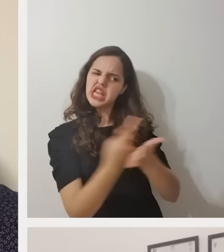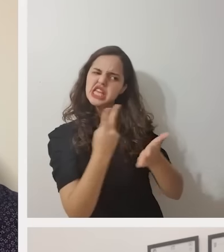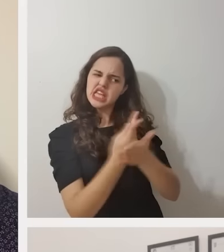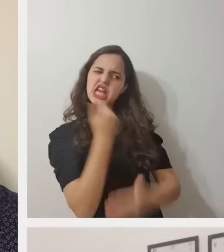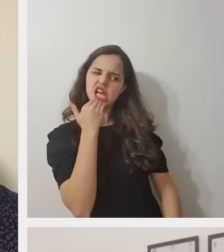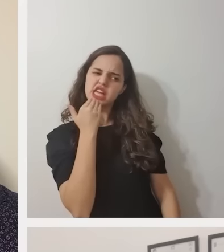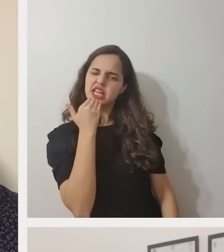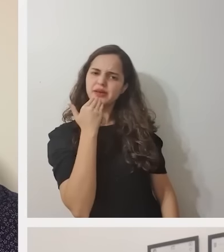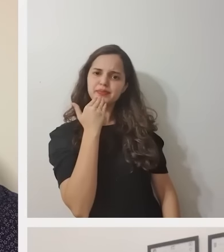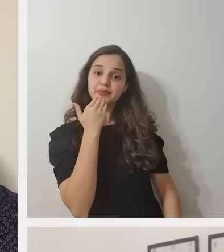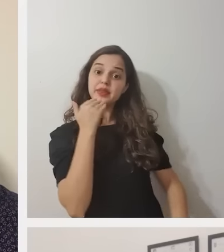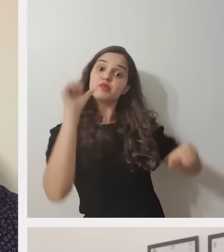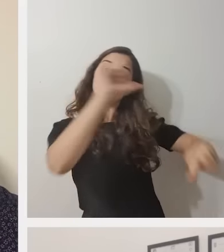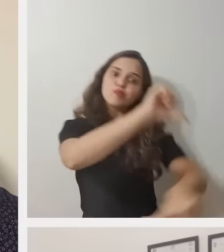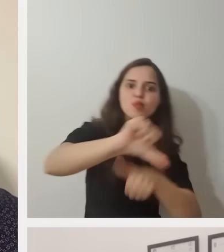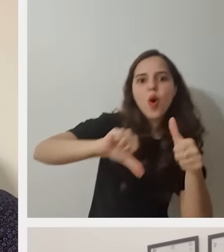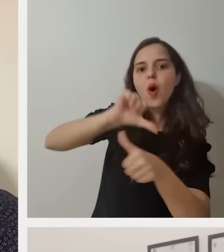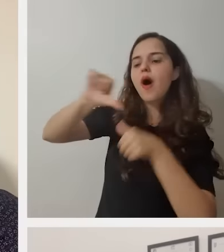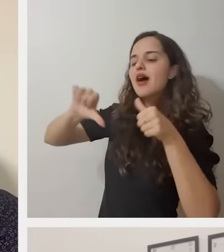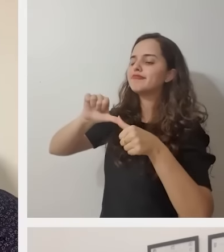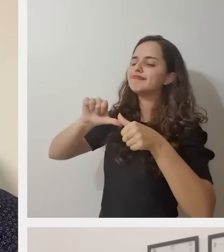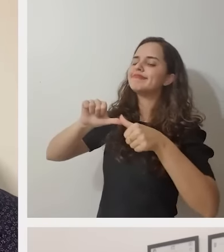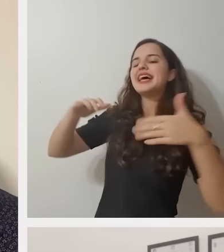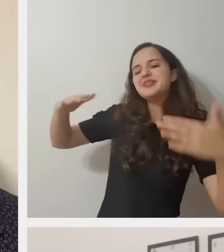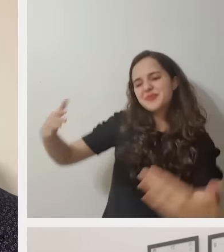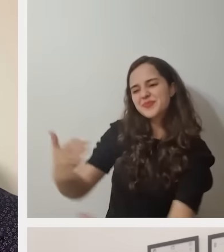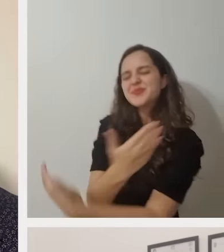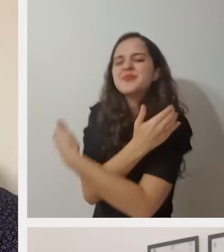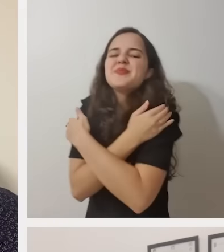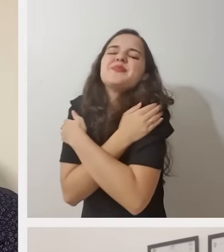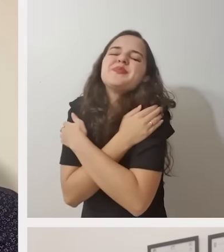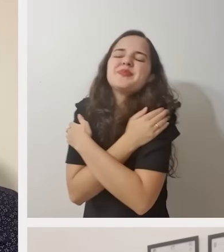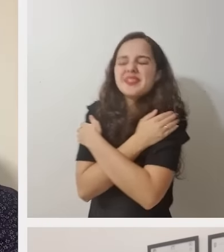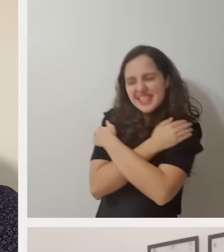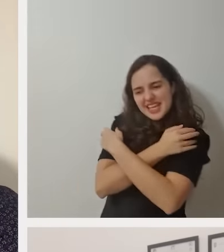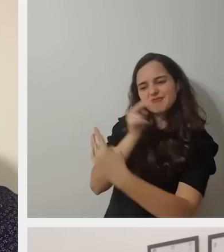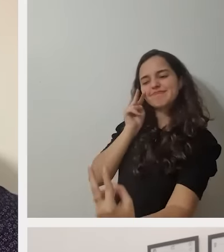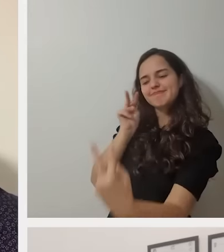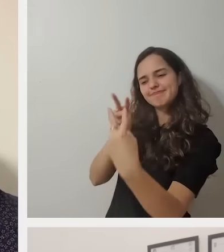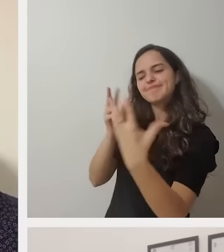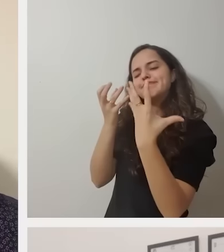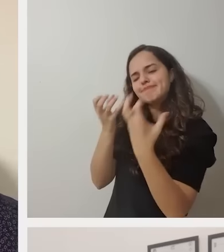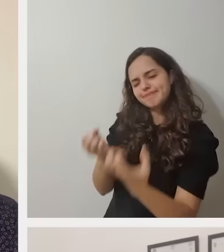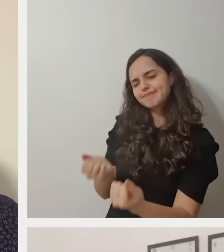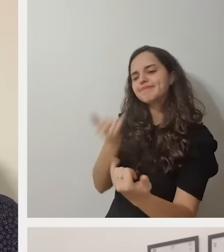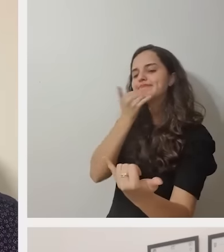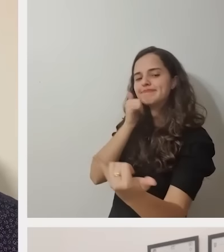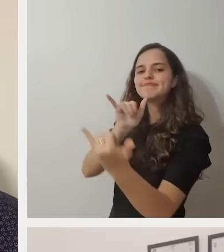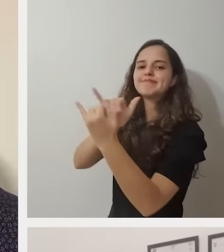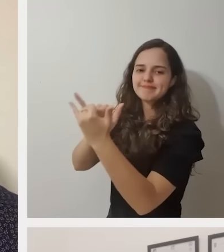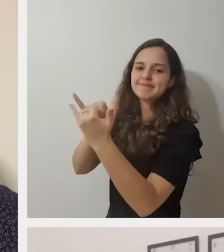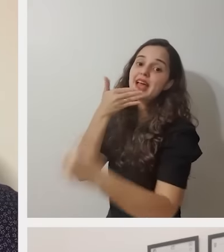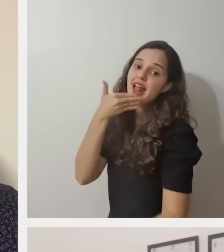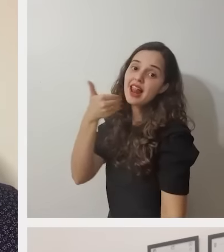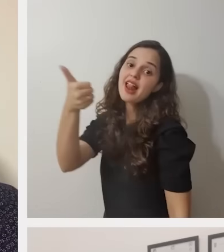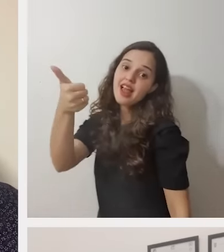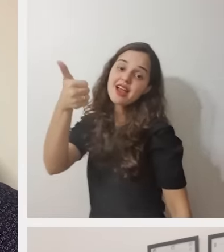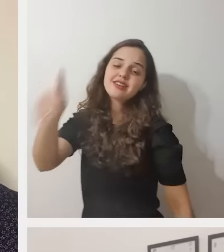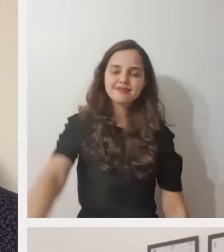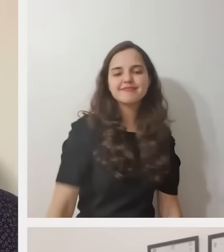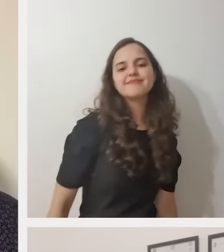estendidos mais abraços, mais olhares de aceitação. Se não mais tanto tempo, se não mais